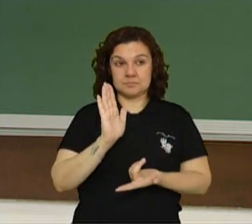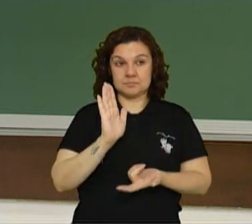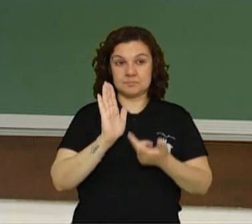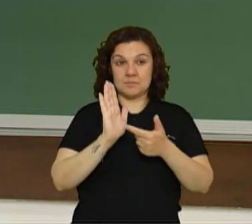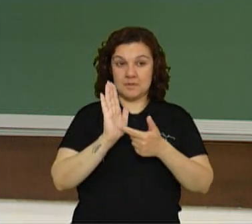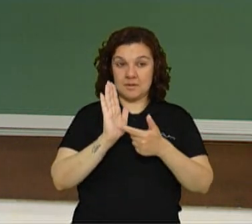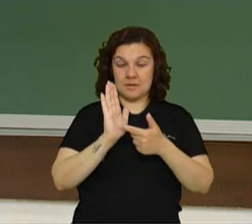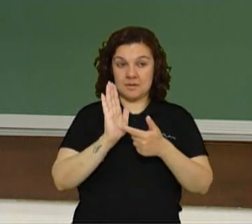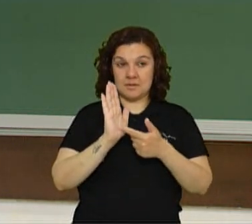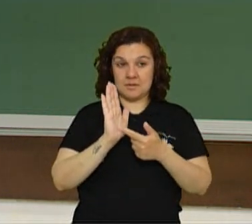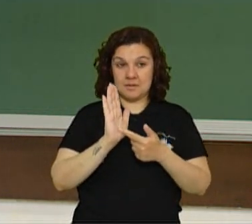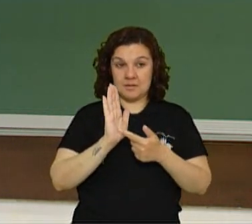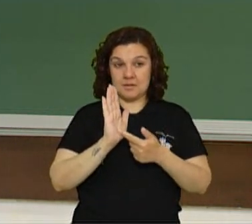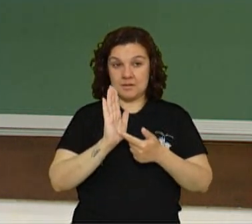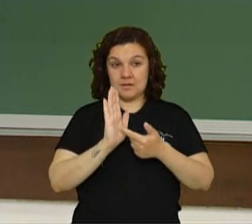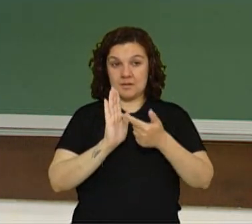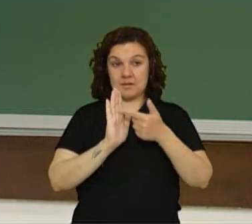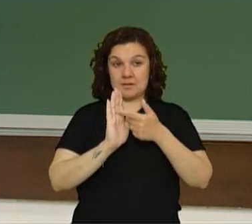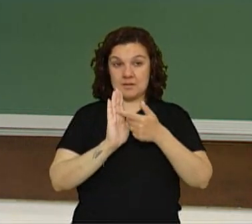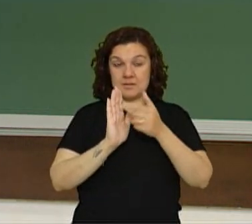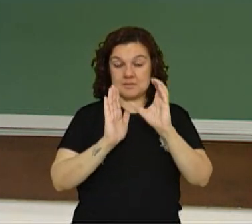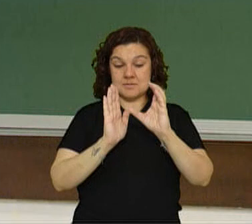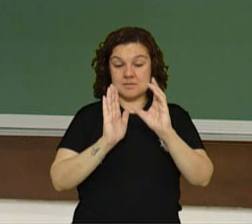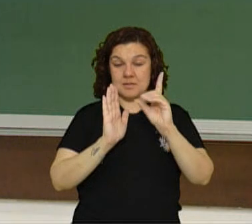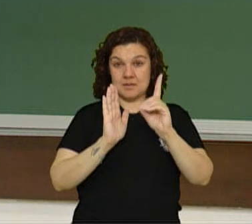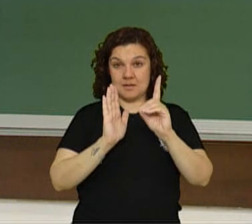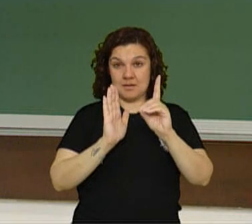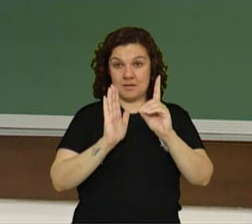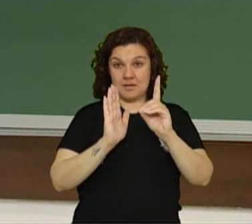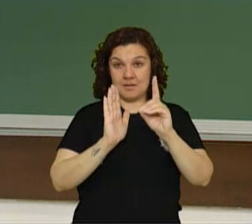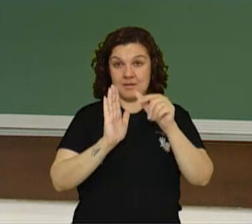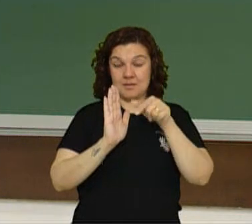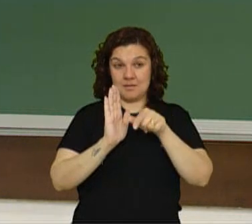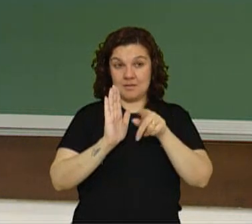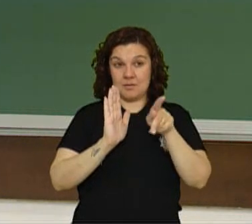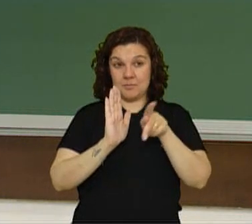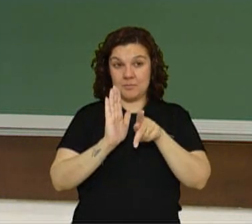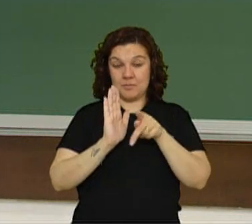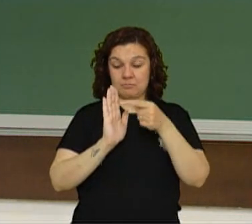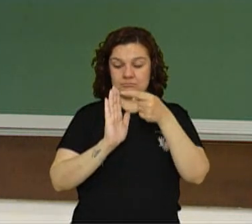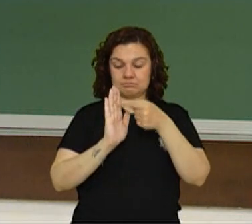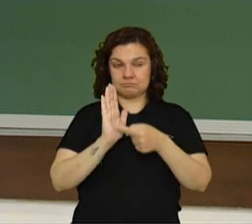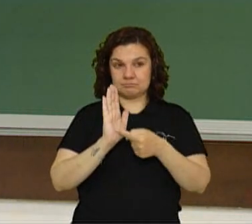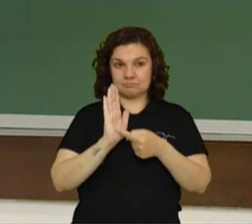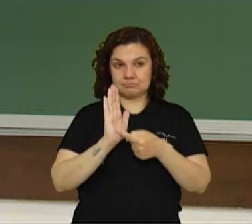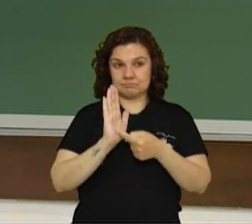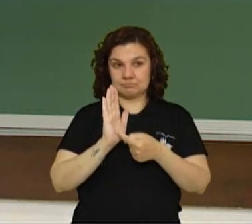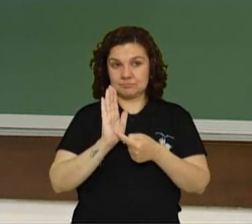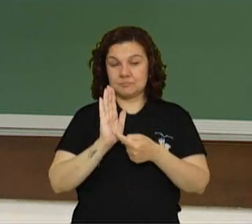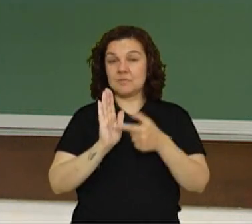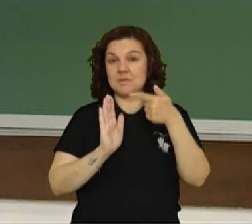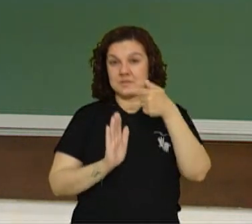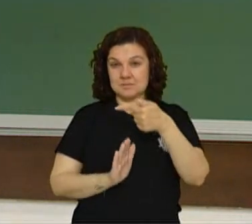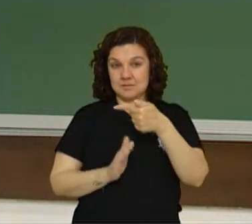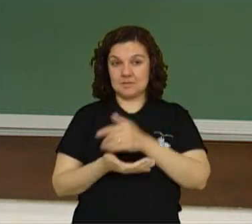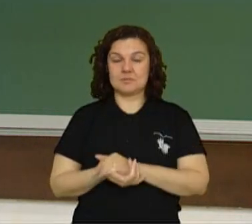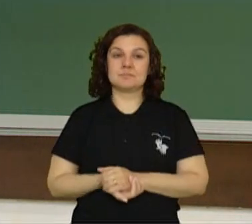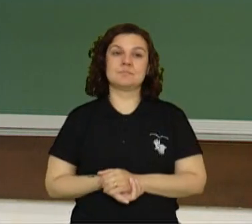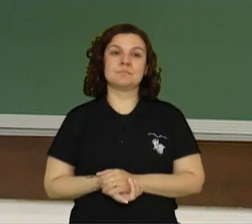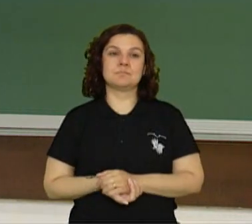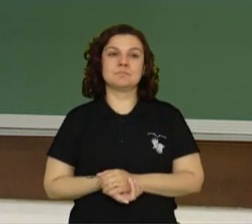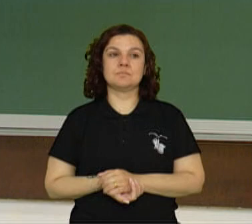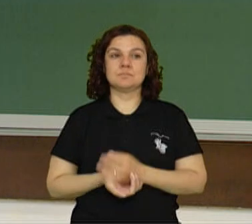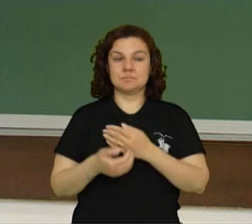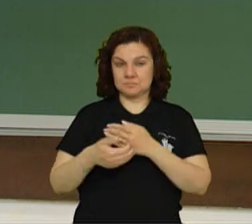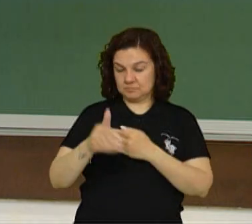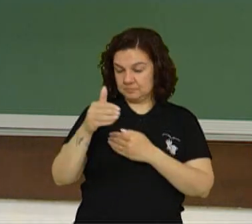cubo. E CD, sobre um vértice, mede 7 centímetros. Nosso